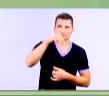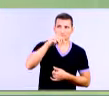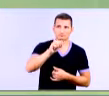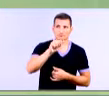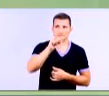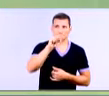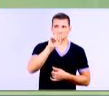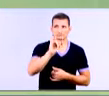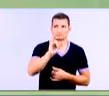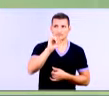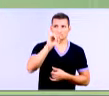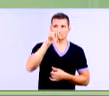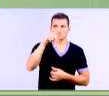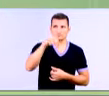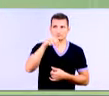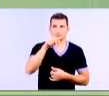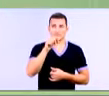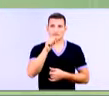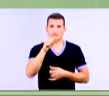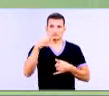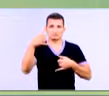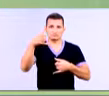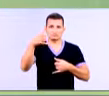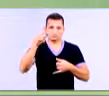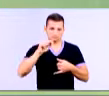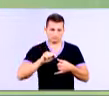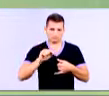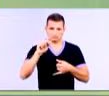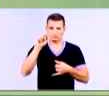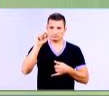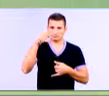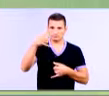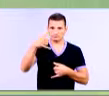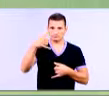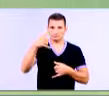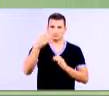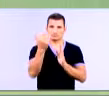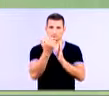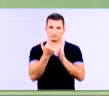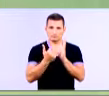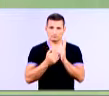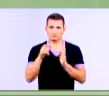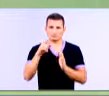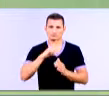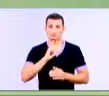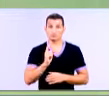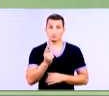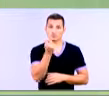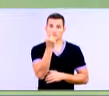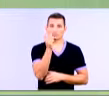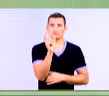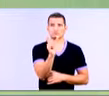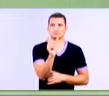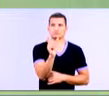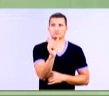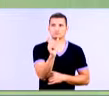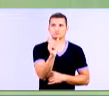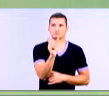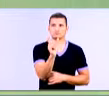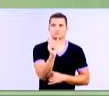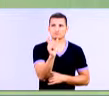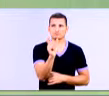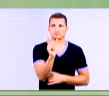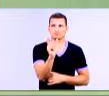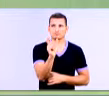né? Aqui está o nosso programa, o nosso main. E esse programa só tem um único comando. Olha o único comando que ele vai ter.